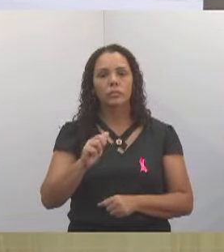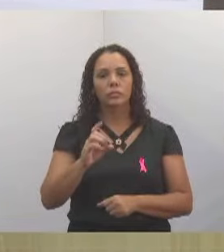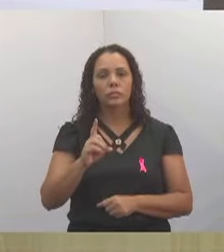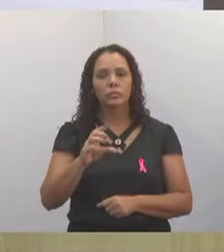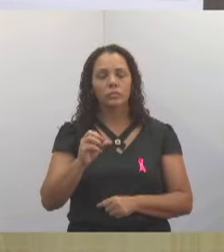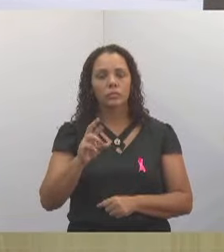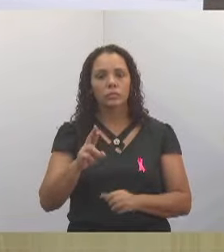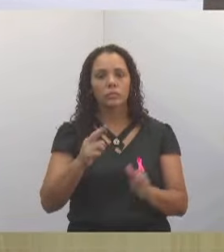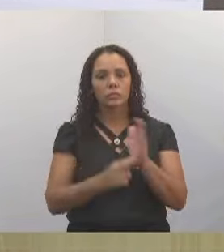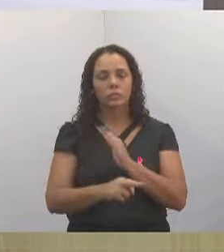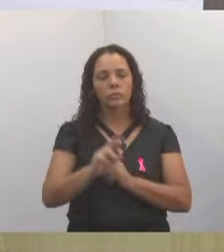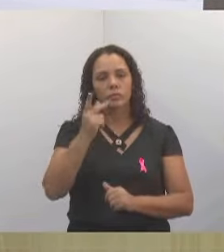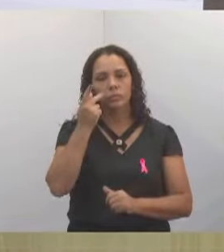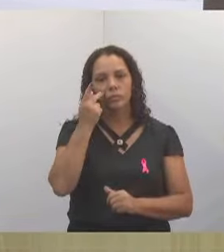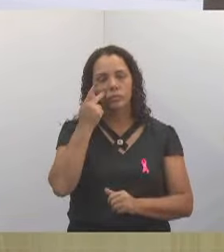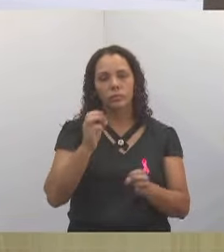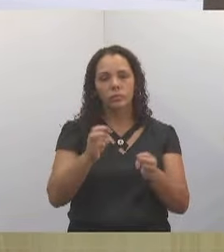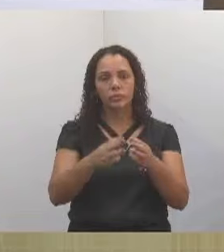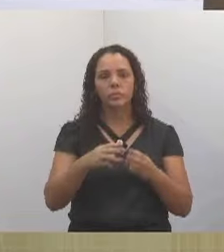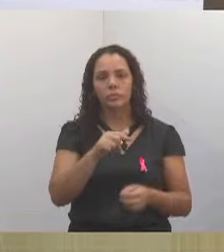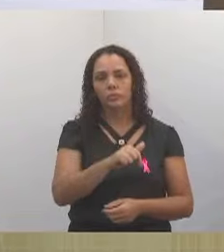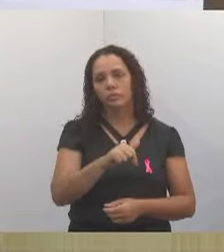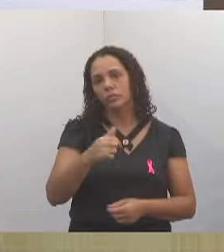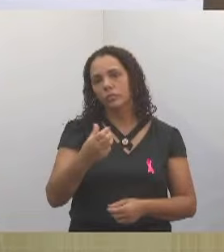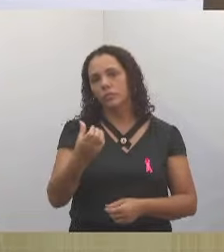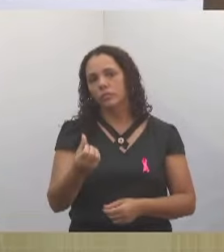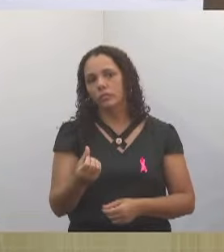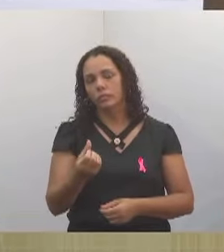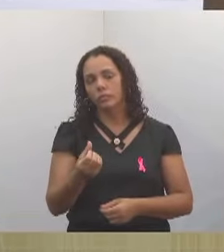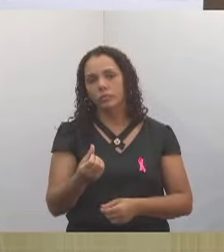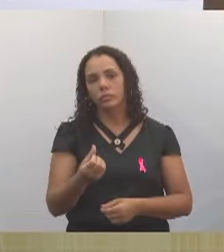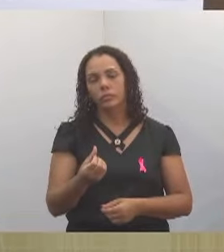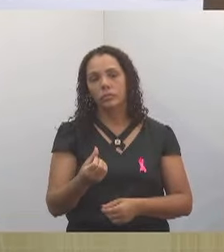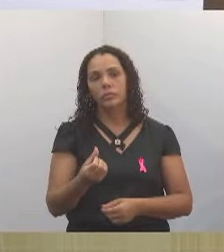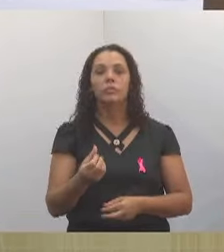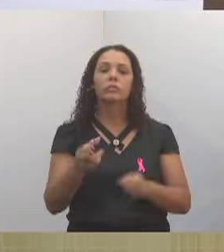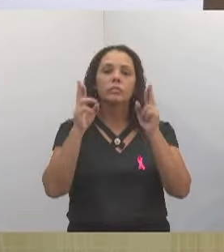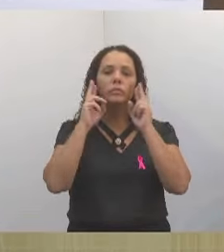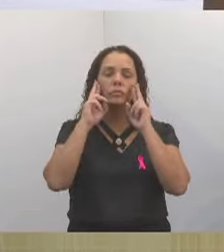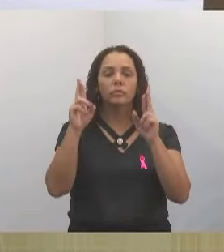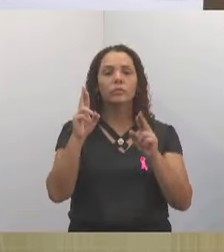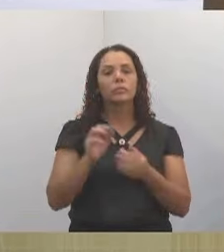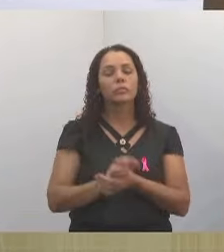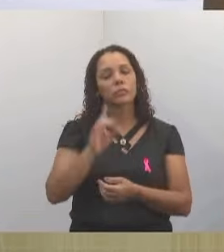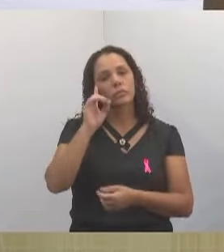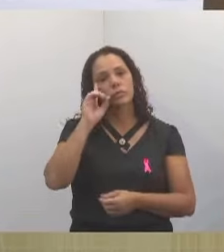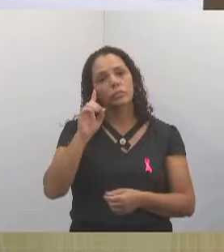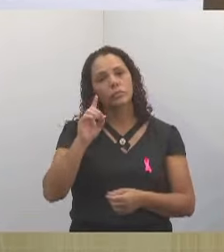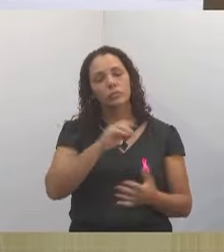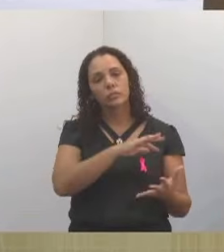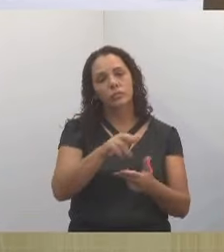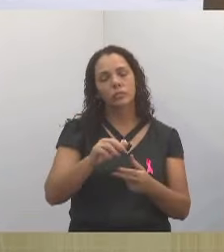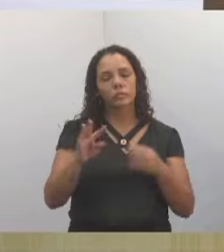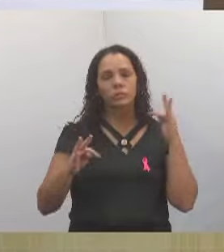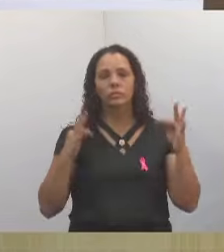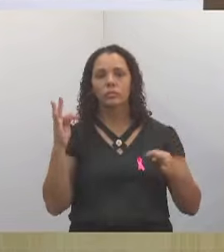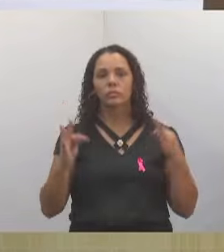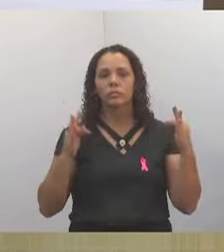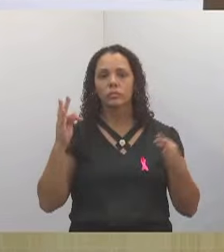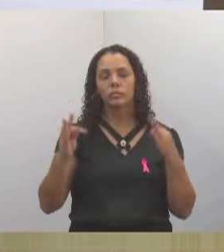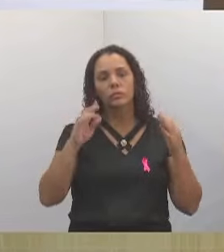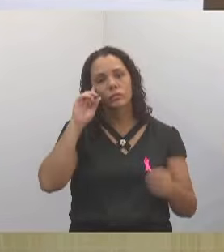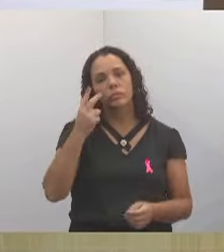Condutores. Moção 776. Moção de reconhecimento pelo transcurso Dia Mundial do Turismo, 27